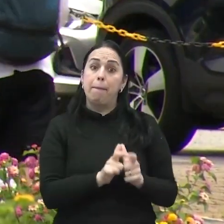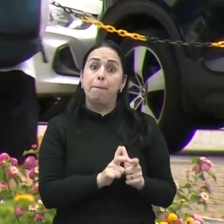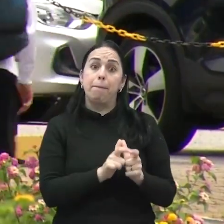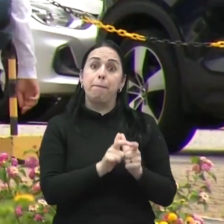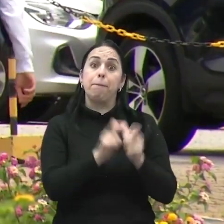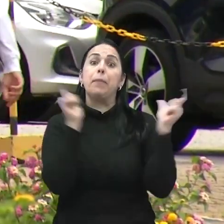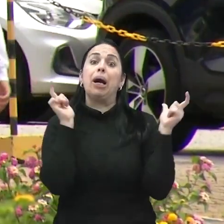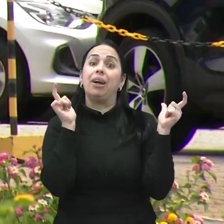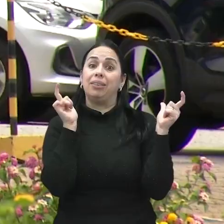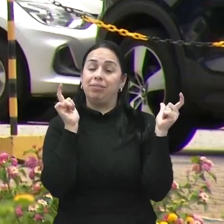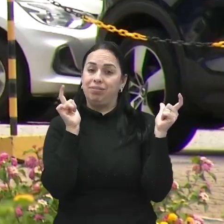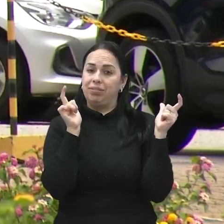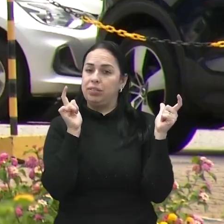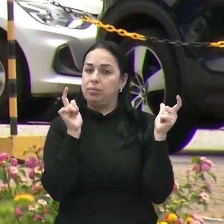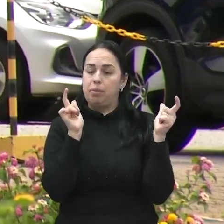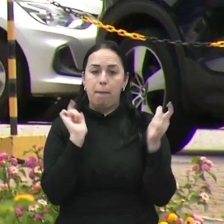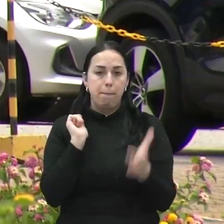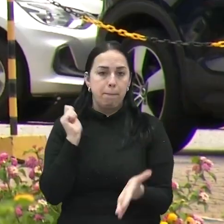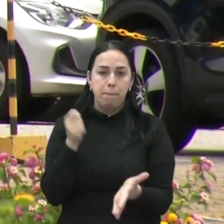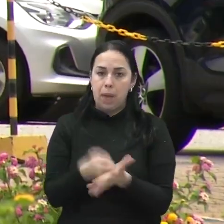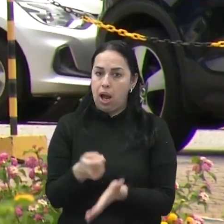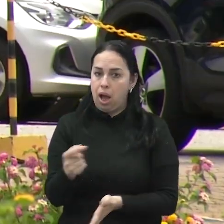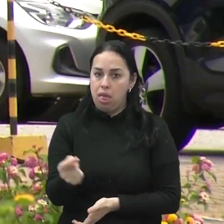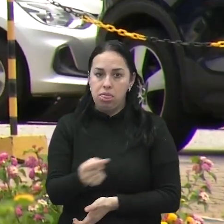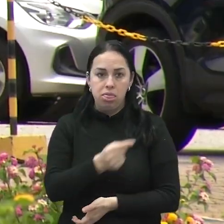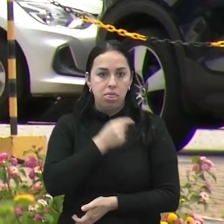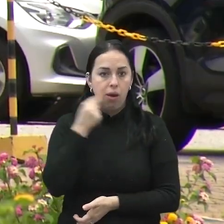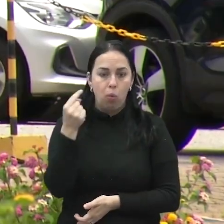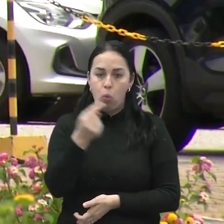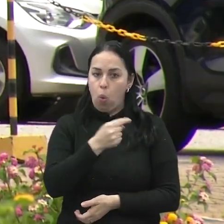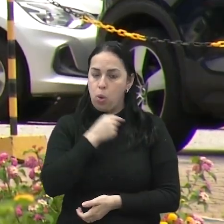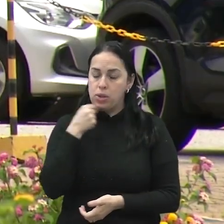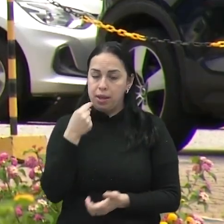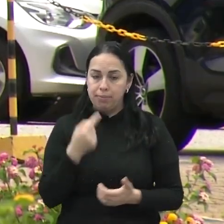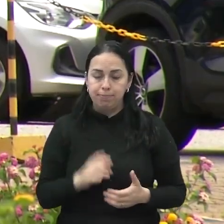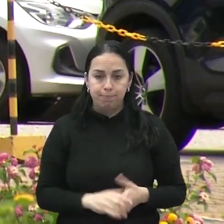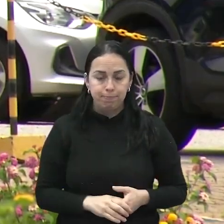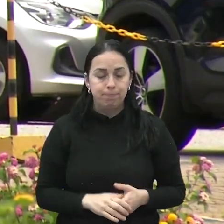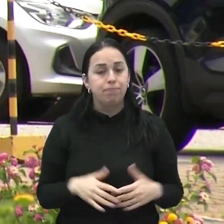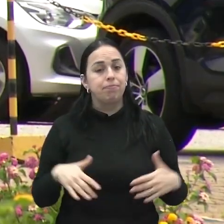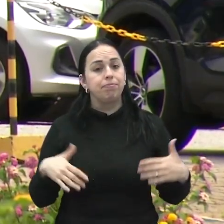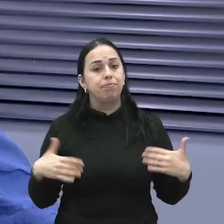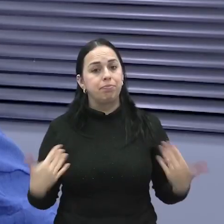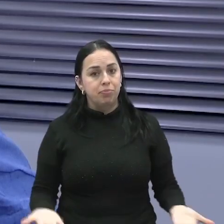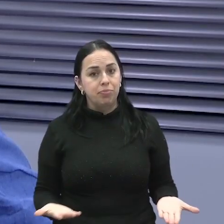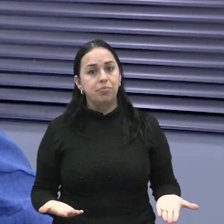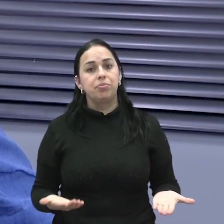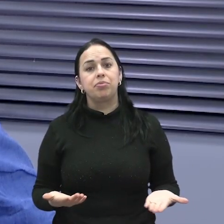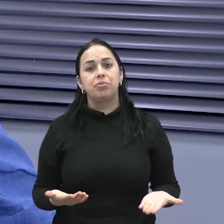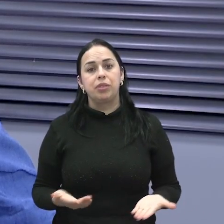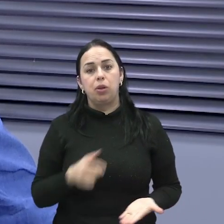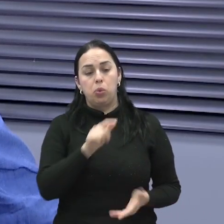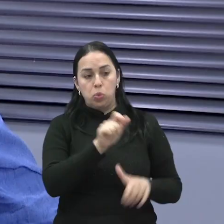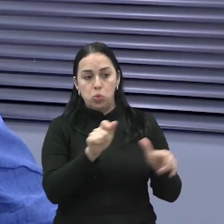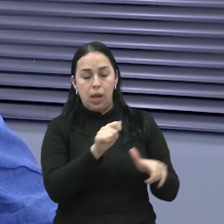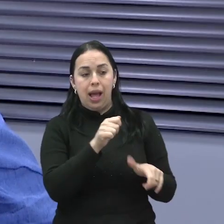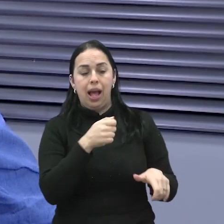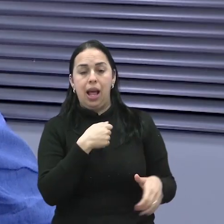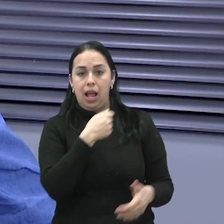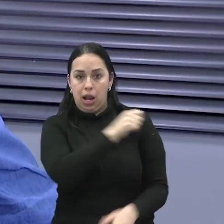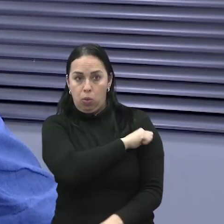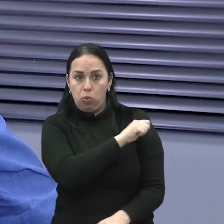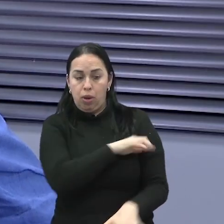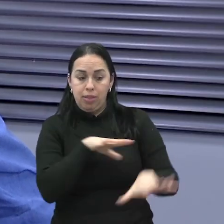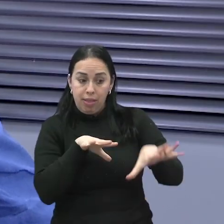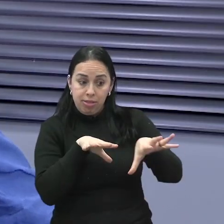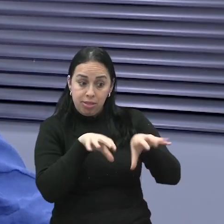motivos, grande parte dos estudantes não conseguem realizar esse pagamento. A condição de o